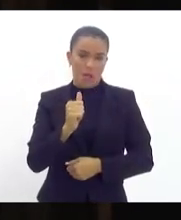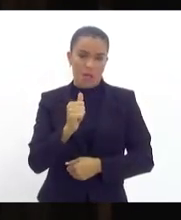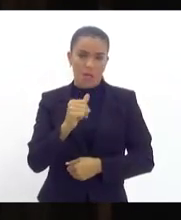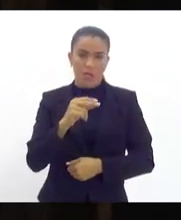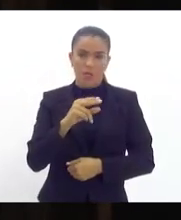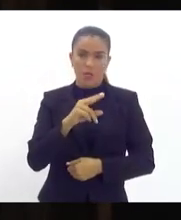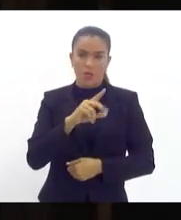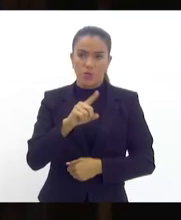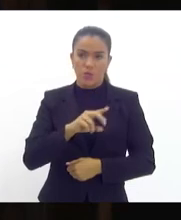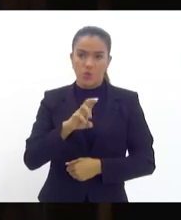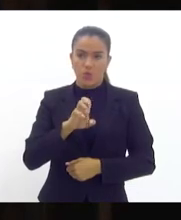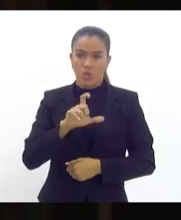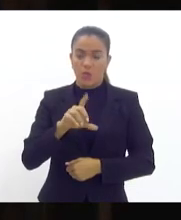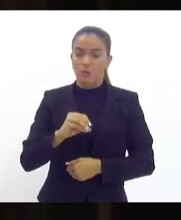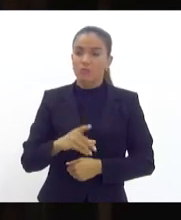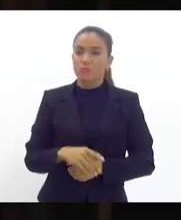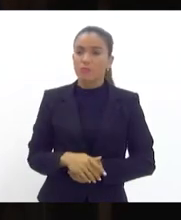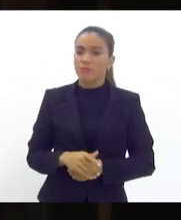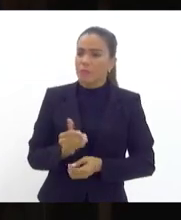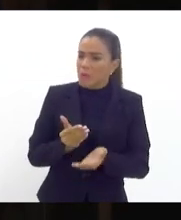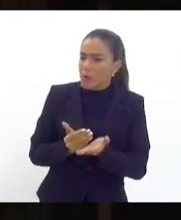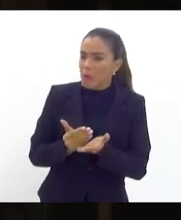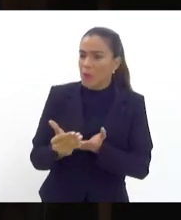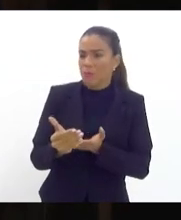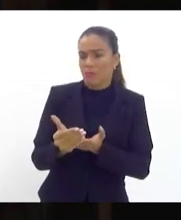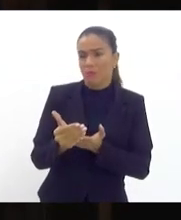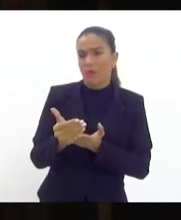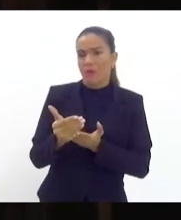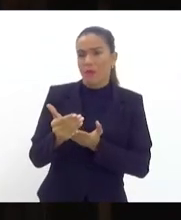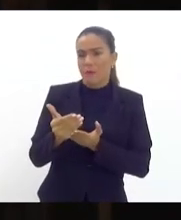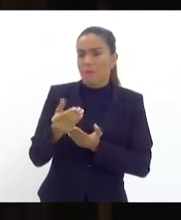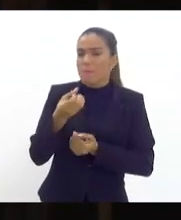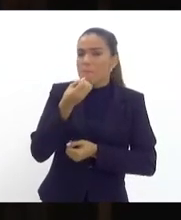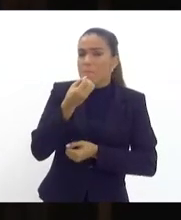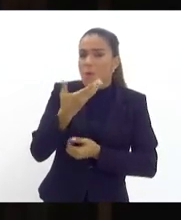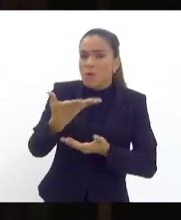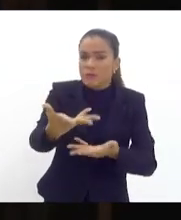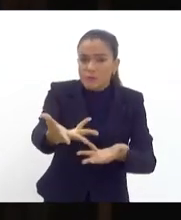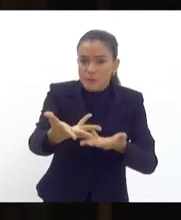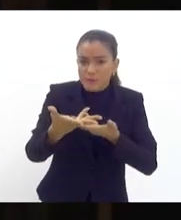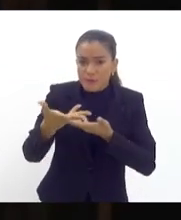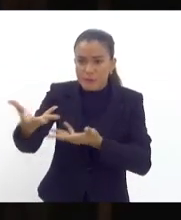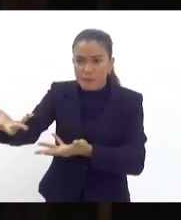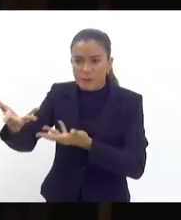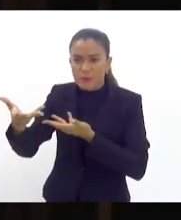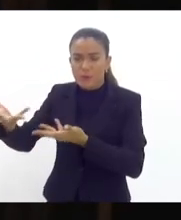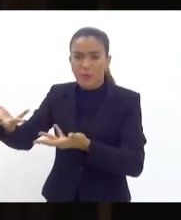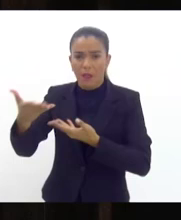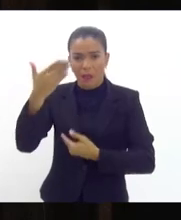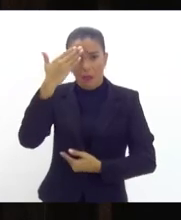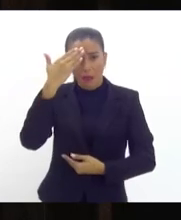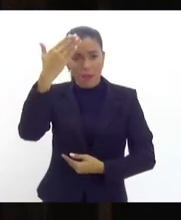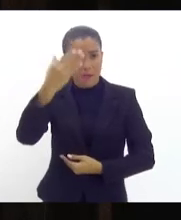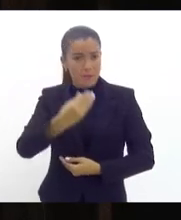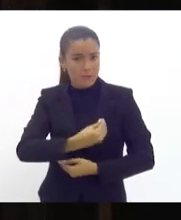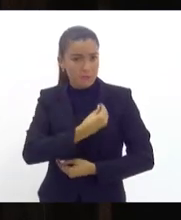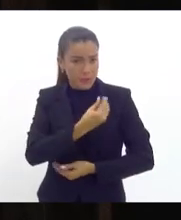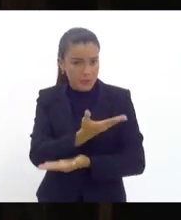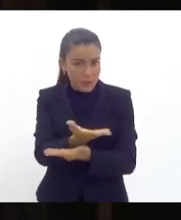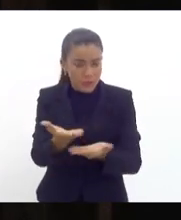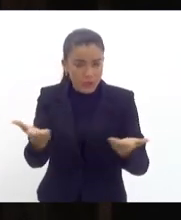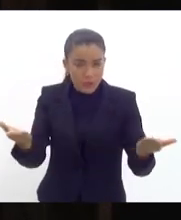Emiliana inicialmente gostaria de dar boas-vindas a todos agradecer a presença de todos eu acho que